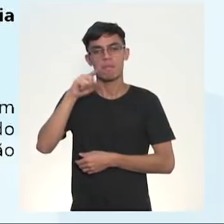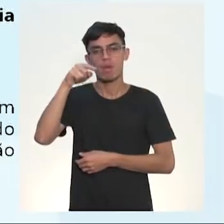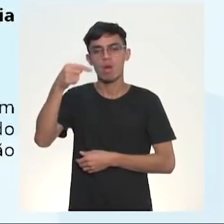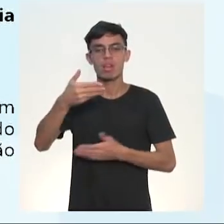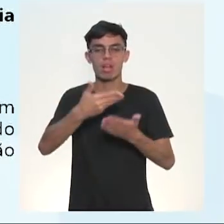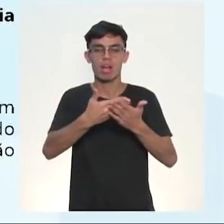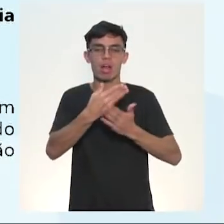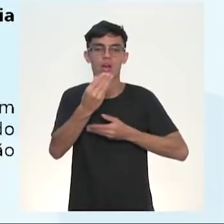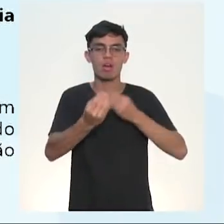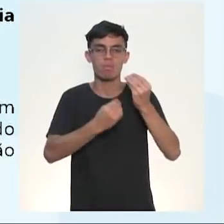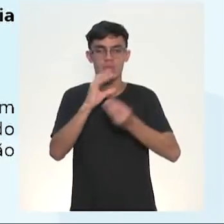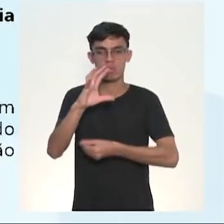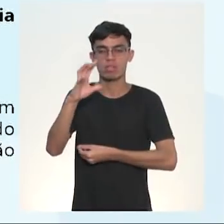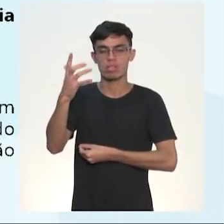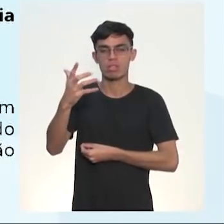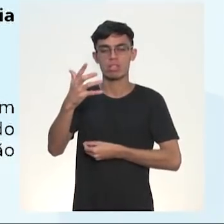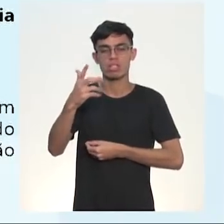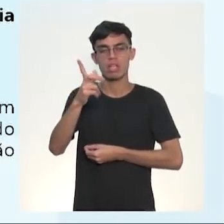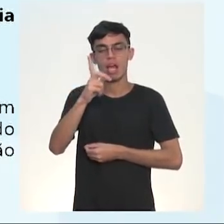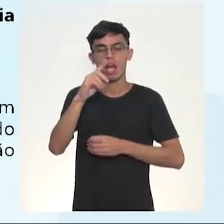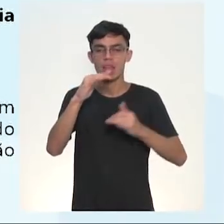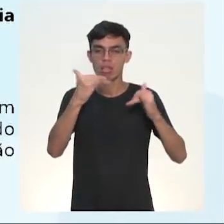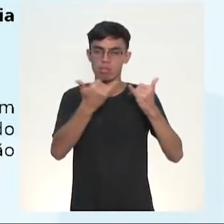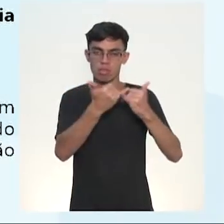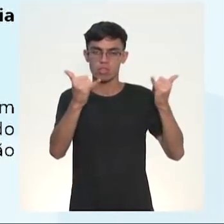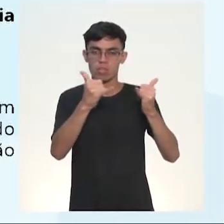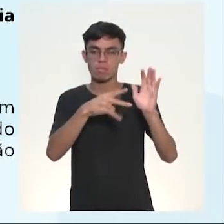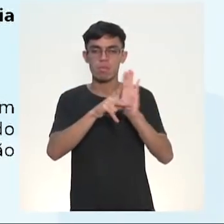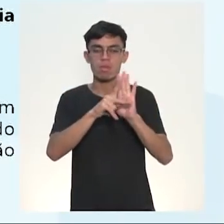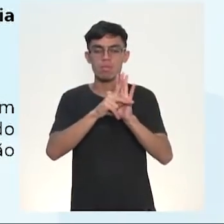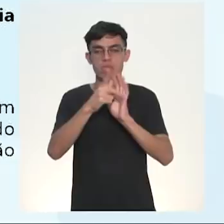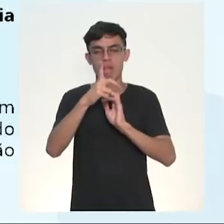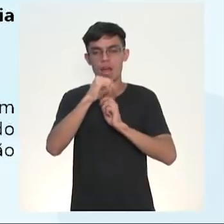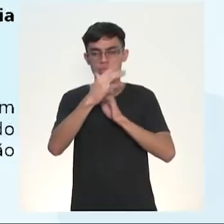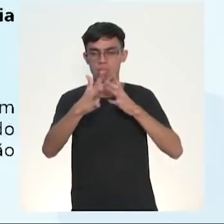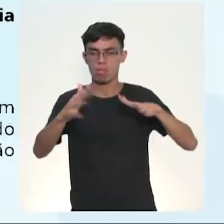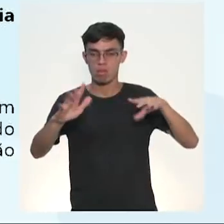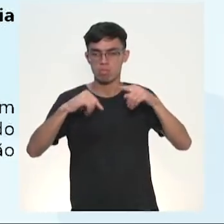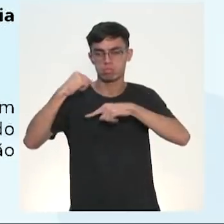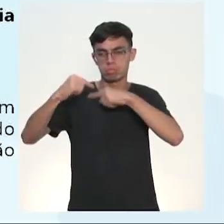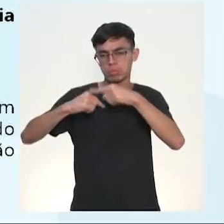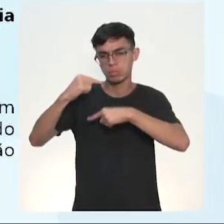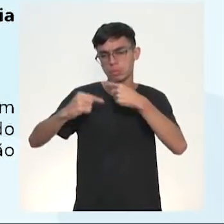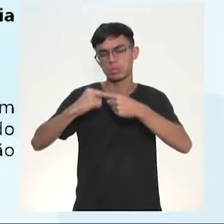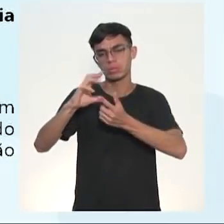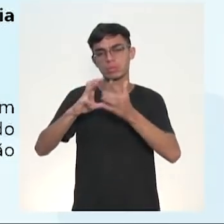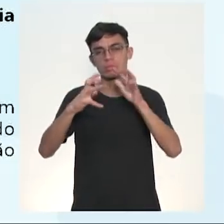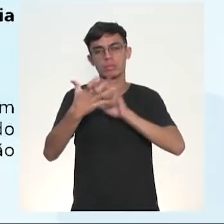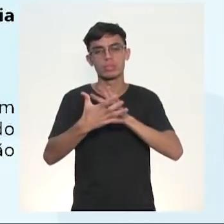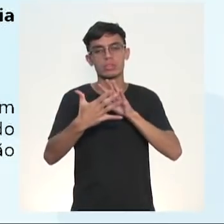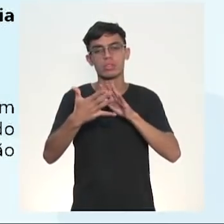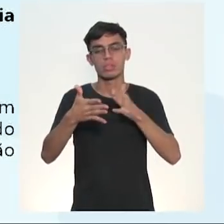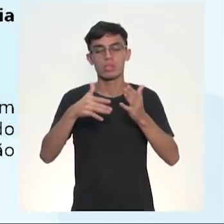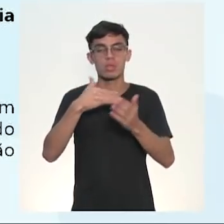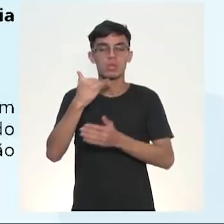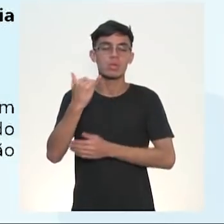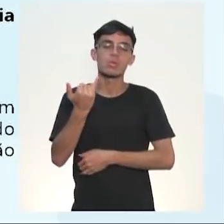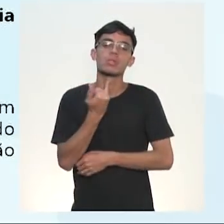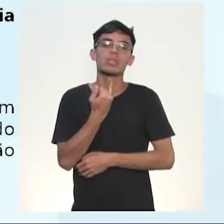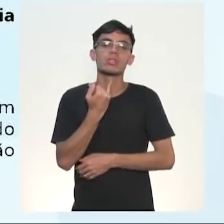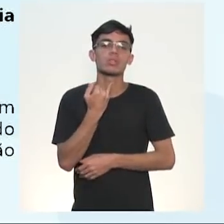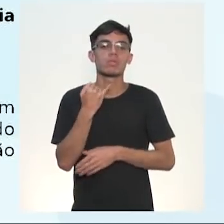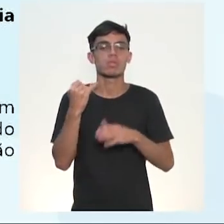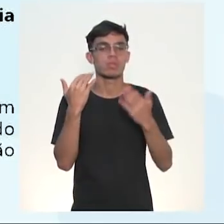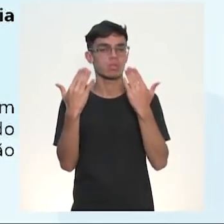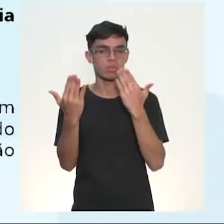como funciona uma hidrelétrica. Então, a intenção aqui é comparar elas, né, só. Então,